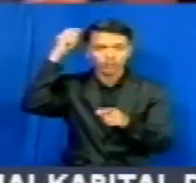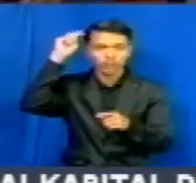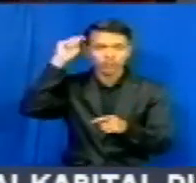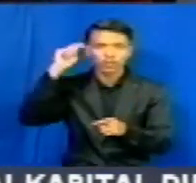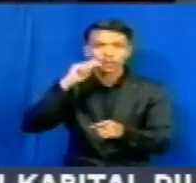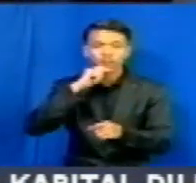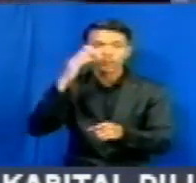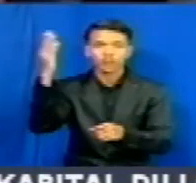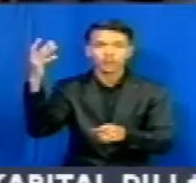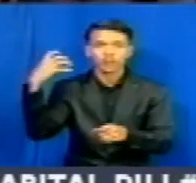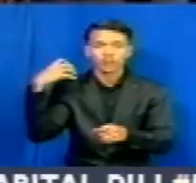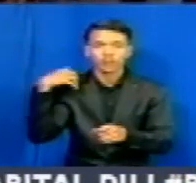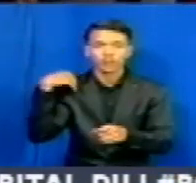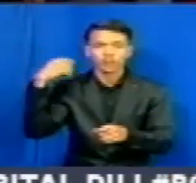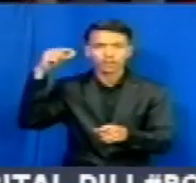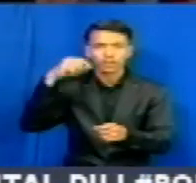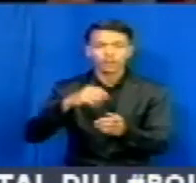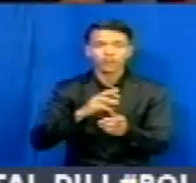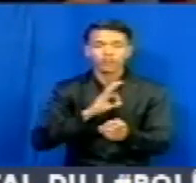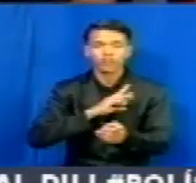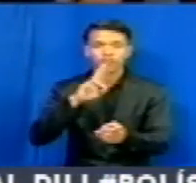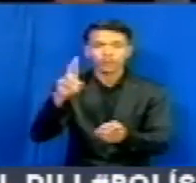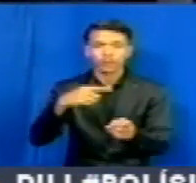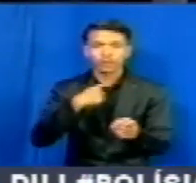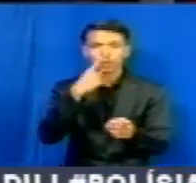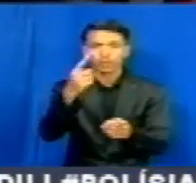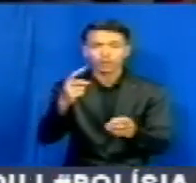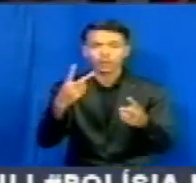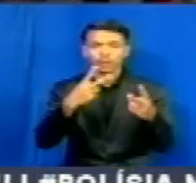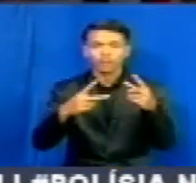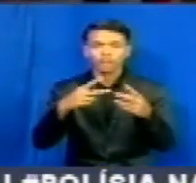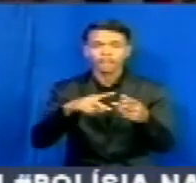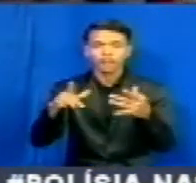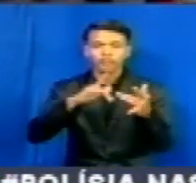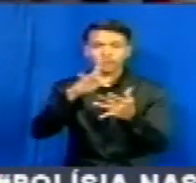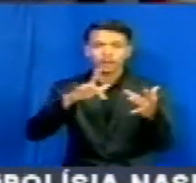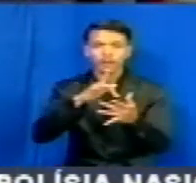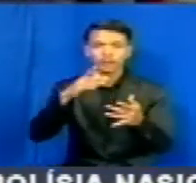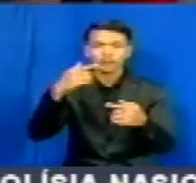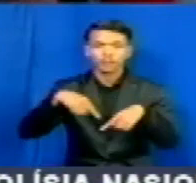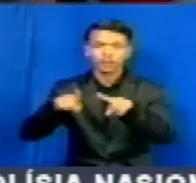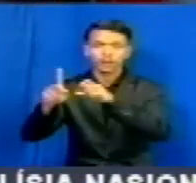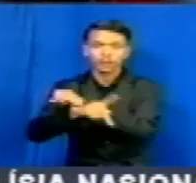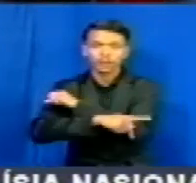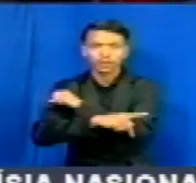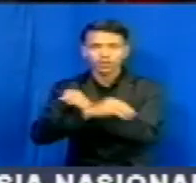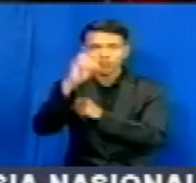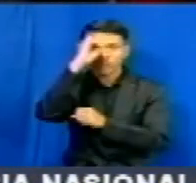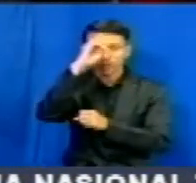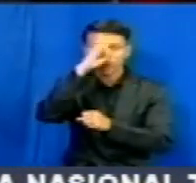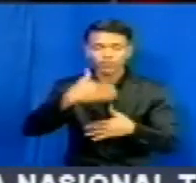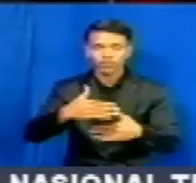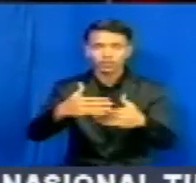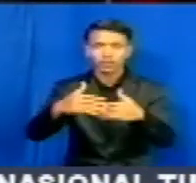e a residência, primeiro-ministro Faraldili, onde relata viagem da Autoridade Real Aniam para Portugal, onde observa progresso